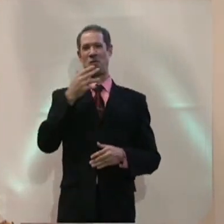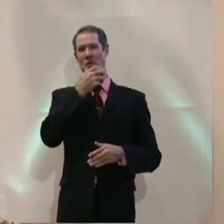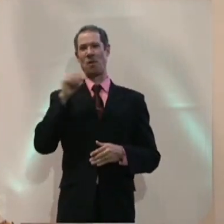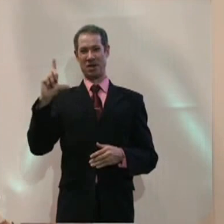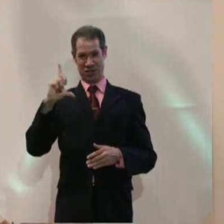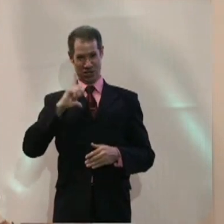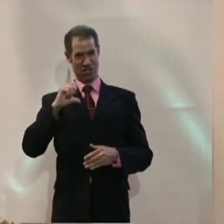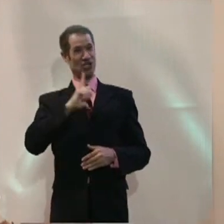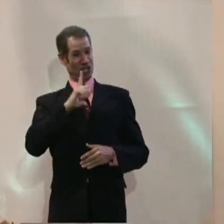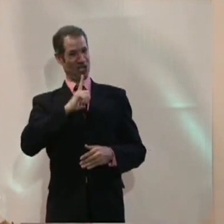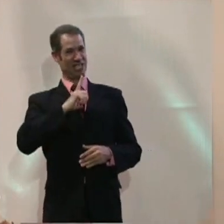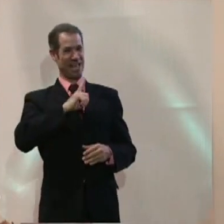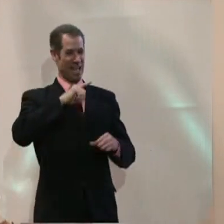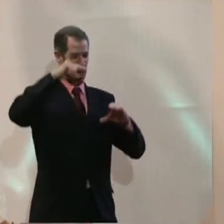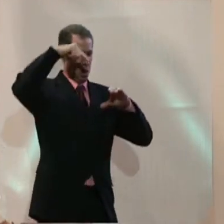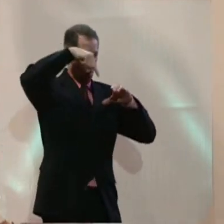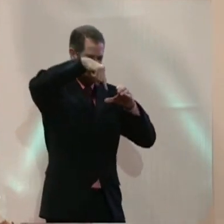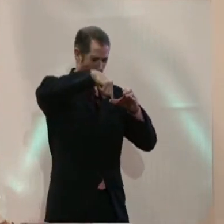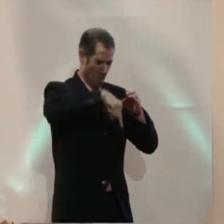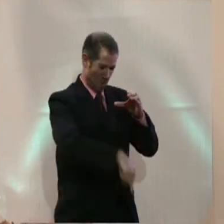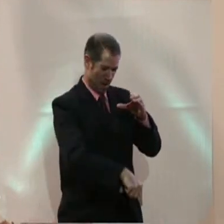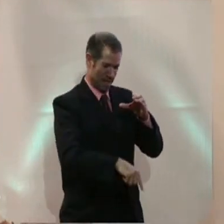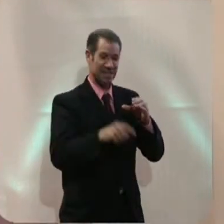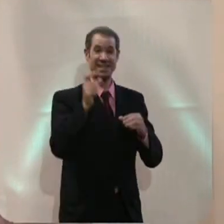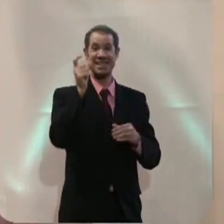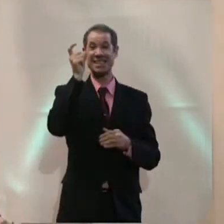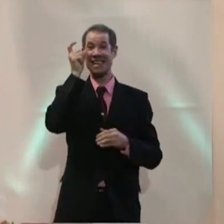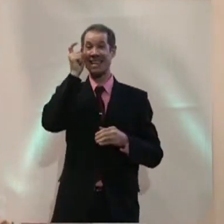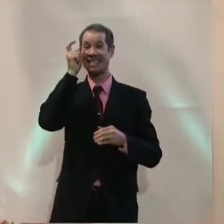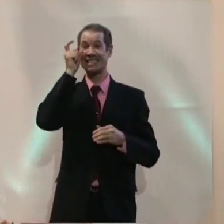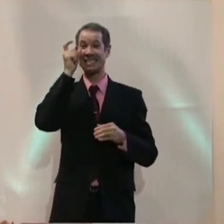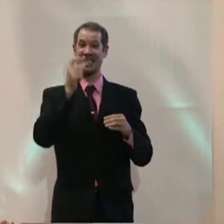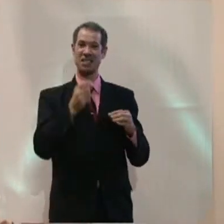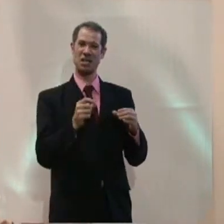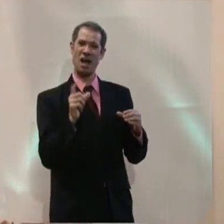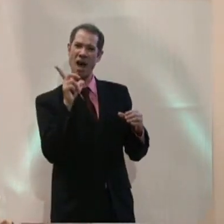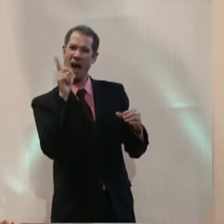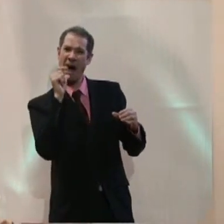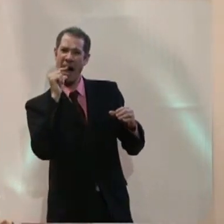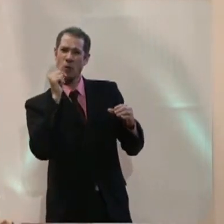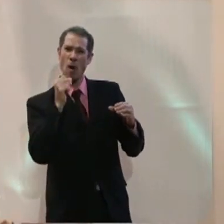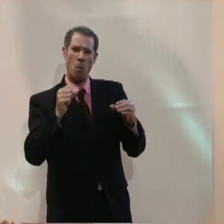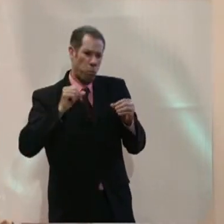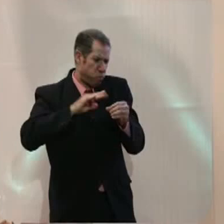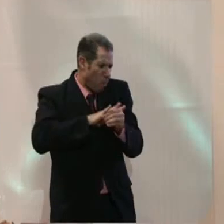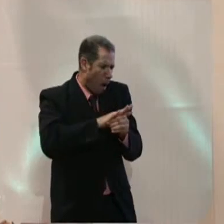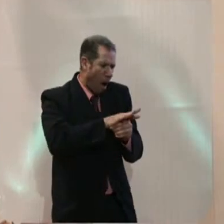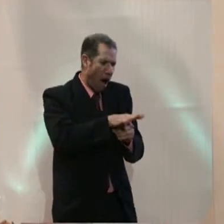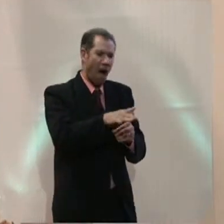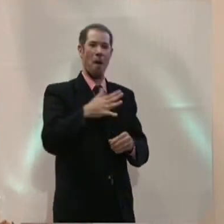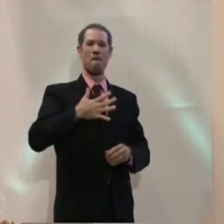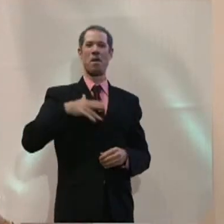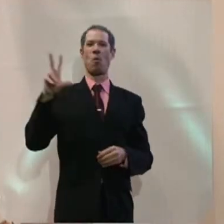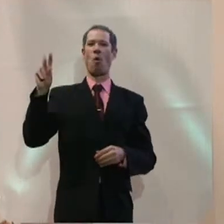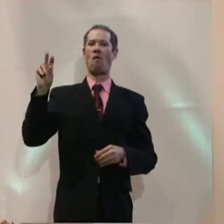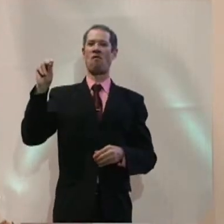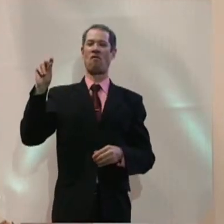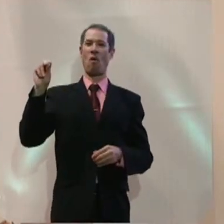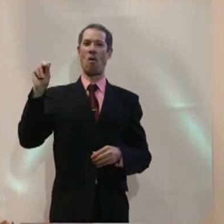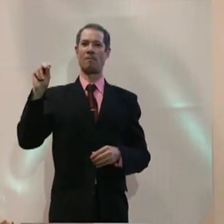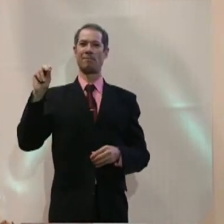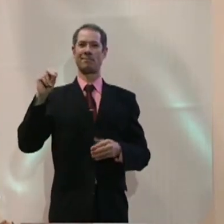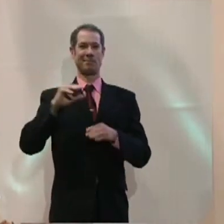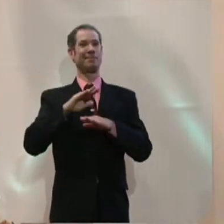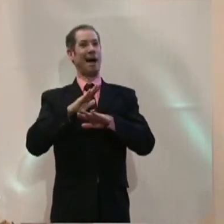poço. E é interessante porque Deus é uma fonte inesgotável. Mas o poço do meu avô era uma fonte